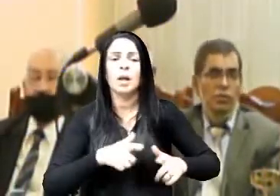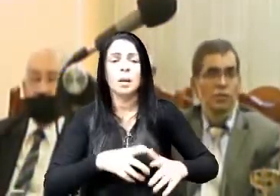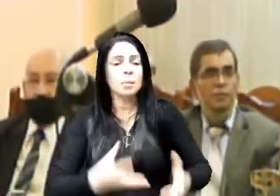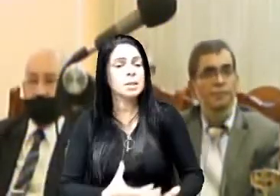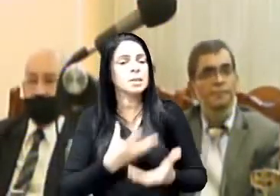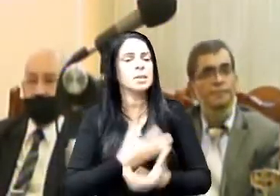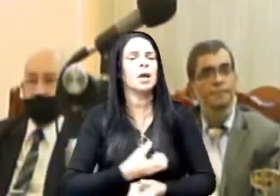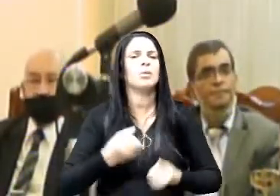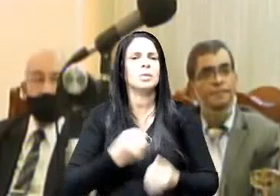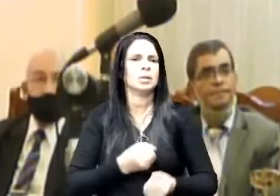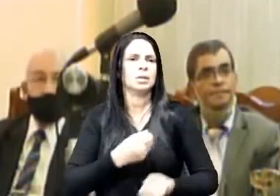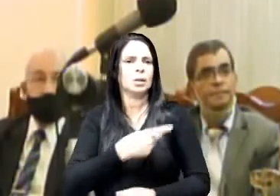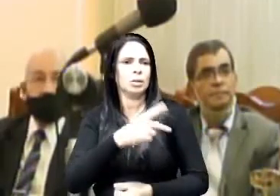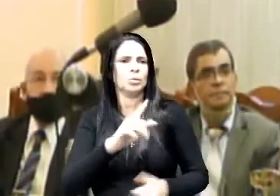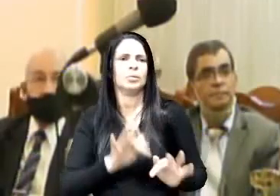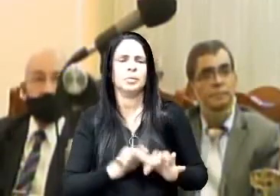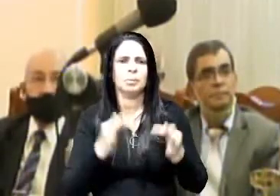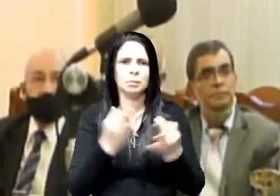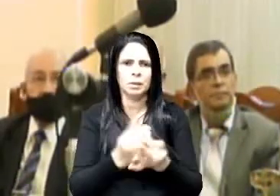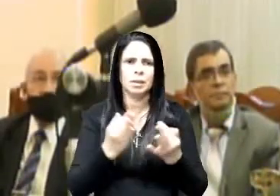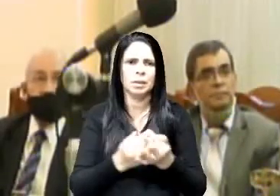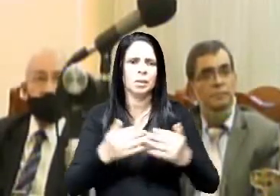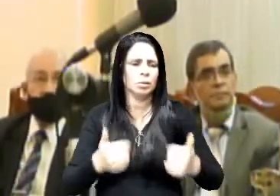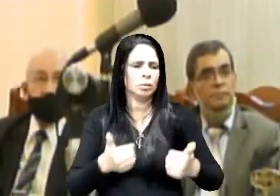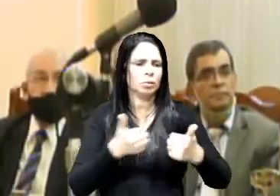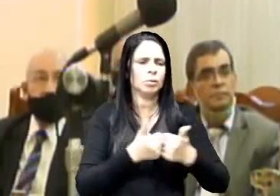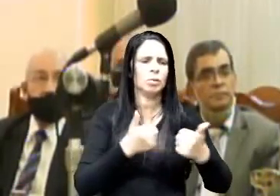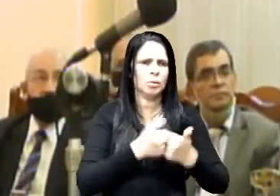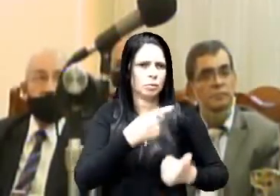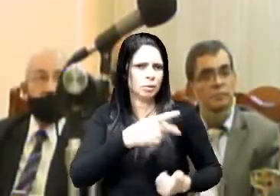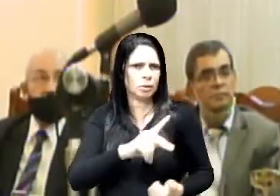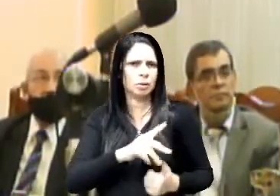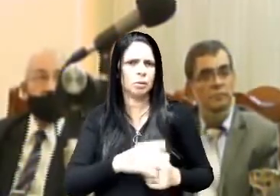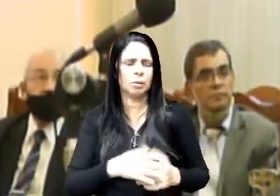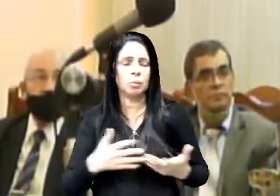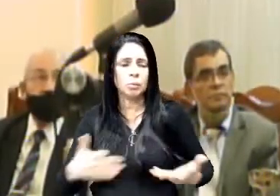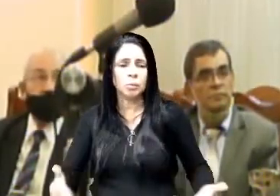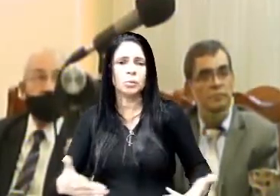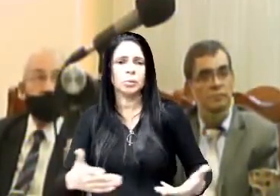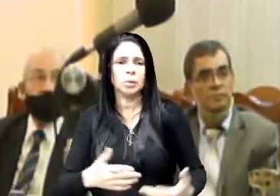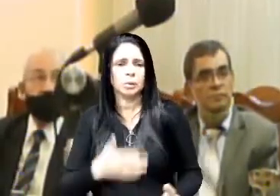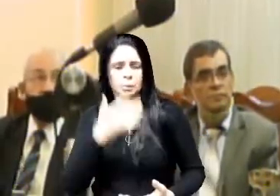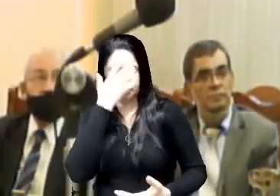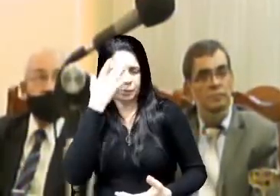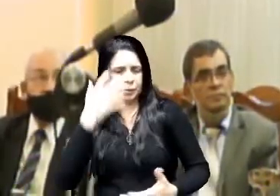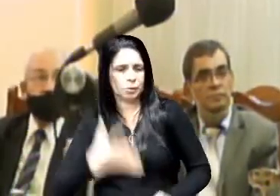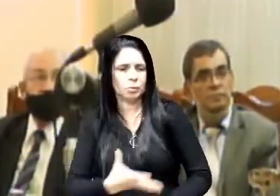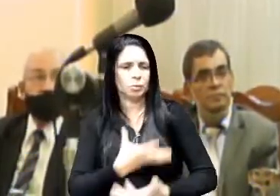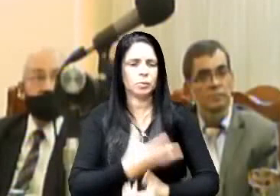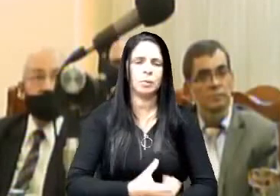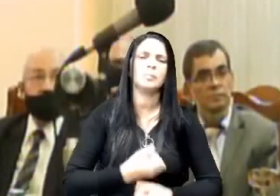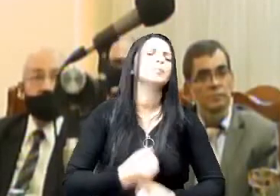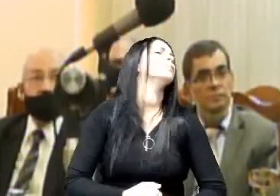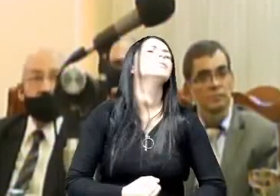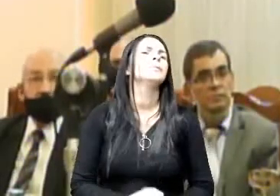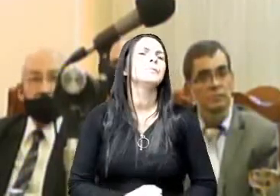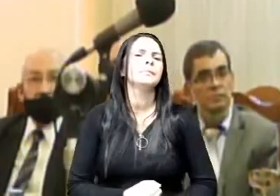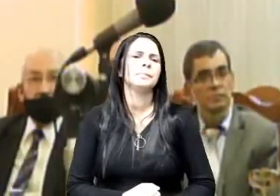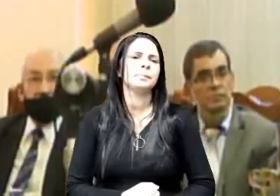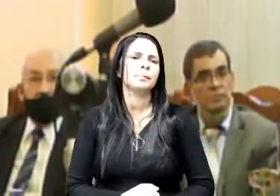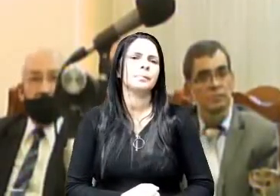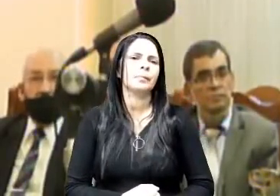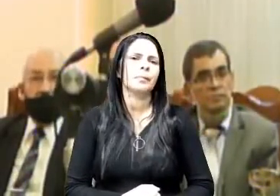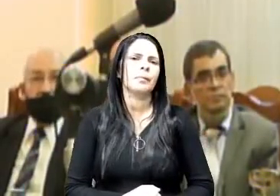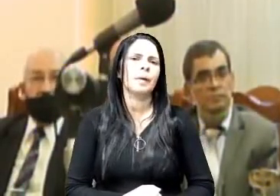para a salvação dos teus vizinhos, dos teus amigos. Muita gente vai ser salva através dessa luta que tu está